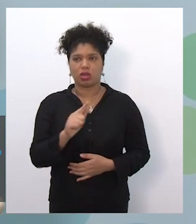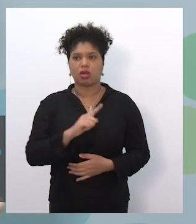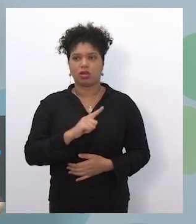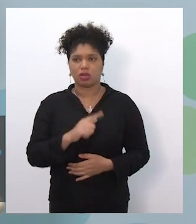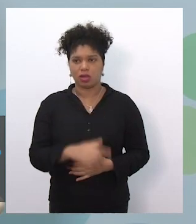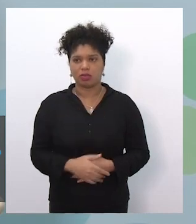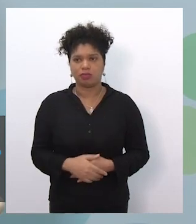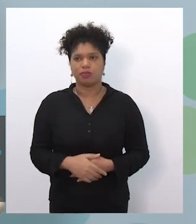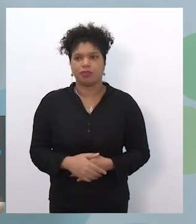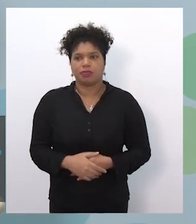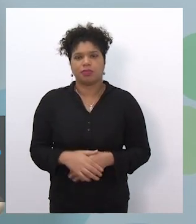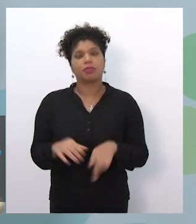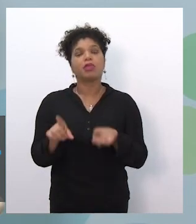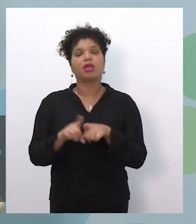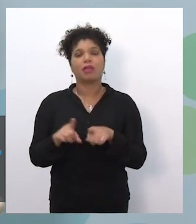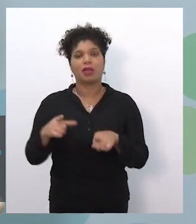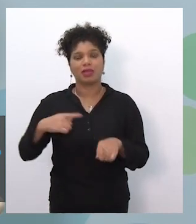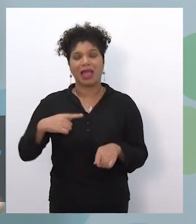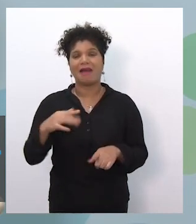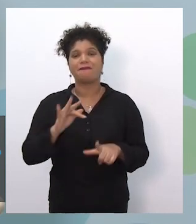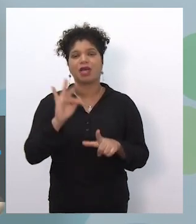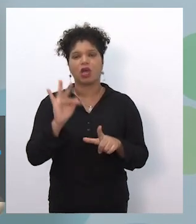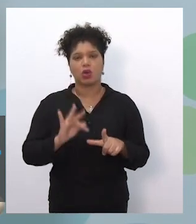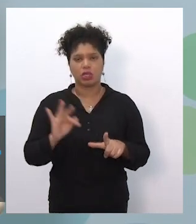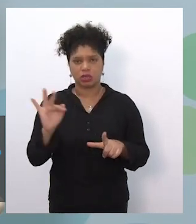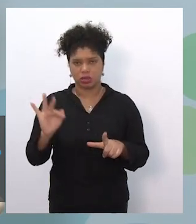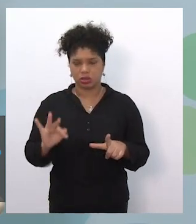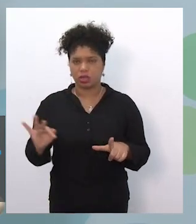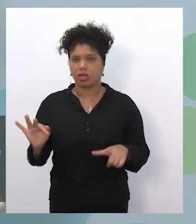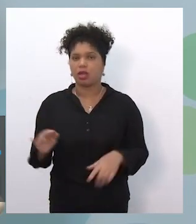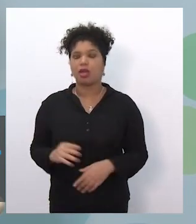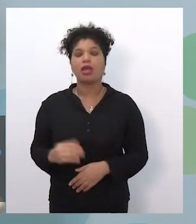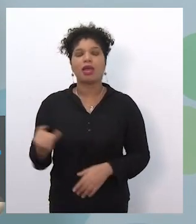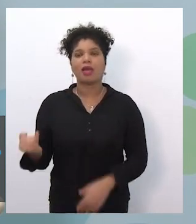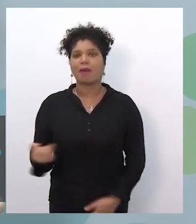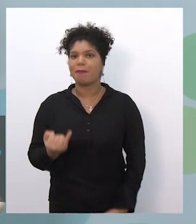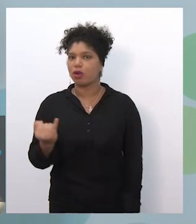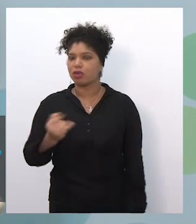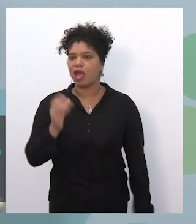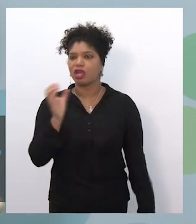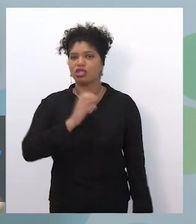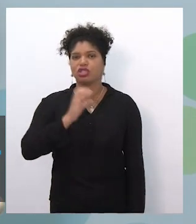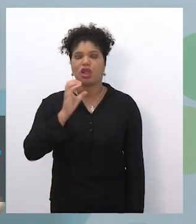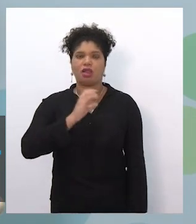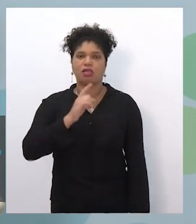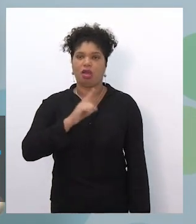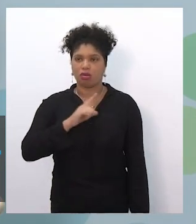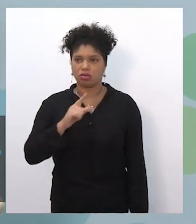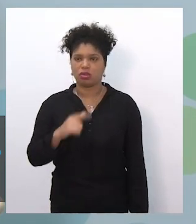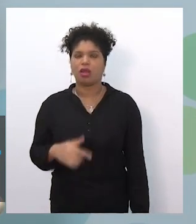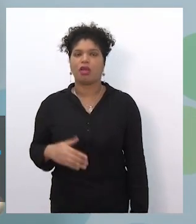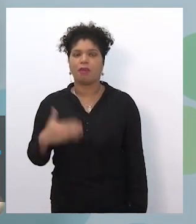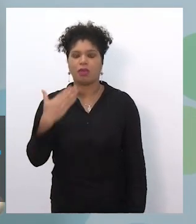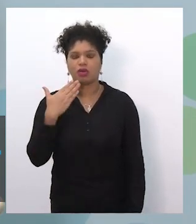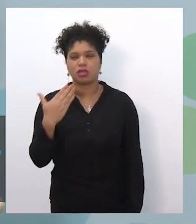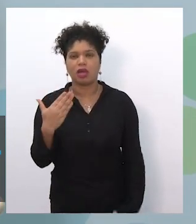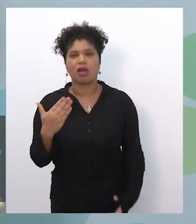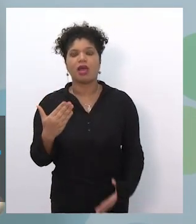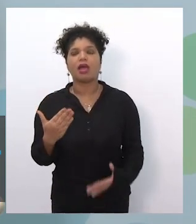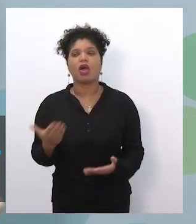da frequência também, que é uma coisa muito importante, porque a frequência também traz essa agilidade, né? Então, ele falou dessas arquiteturas novas,